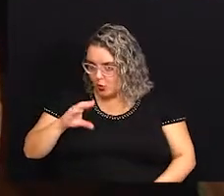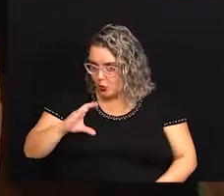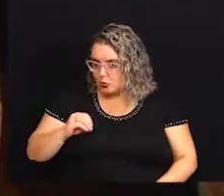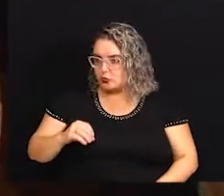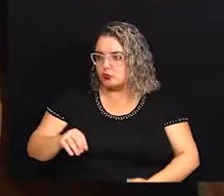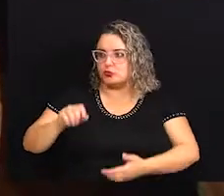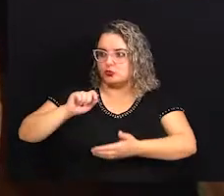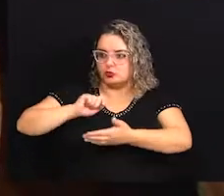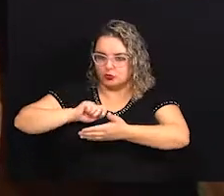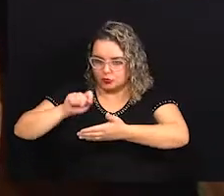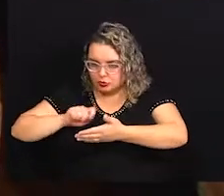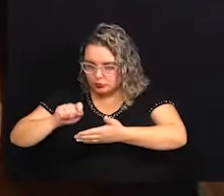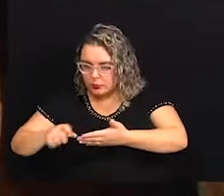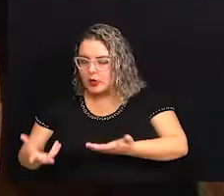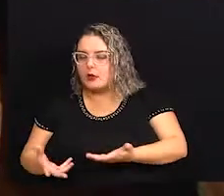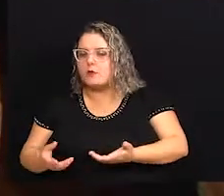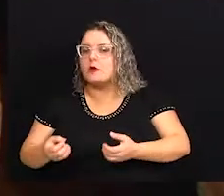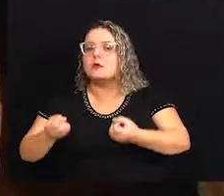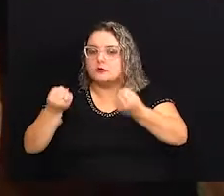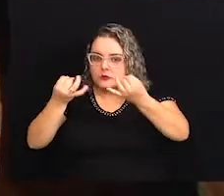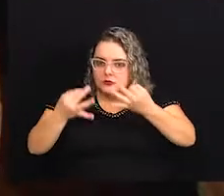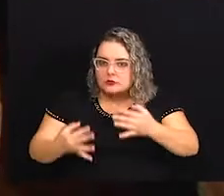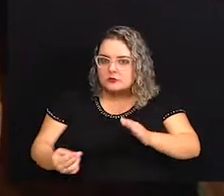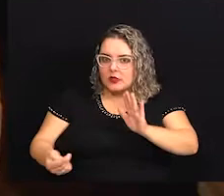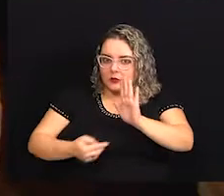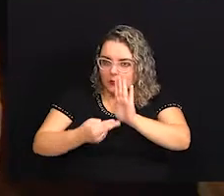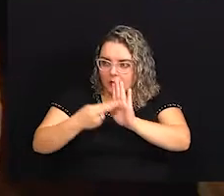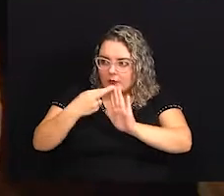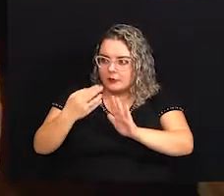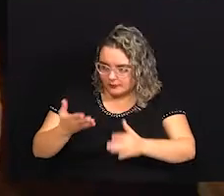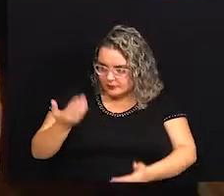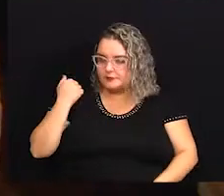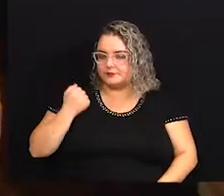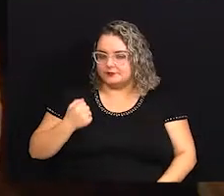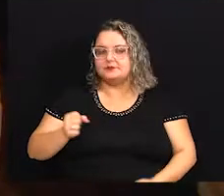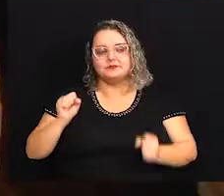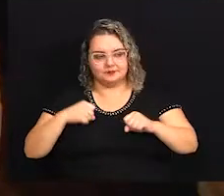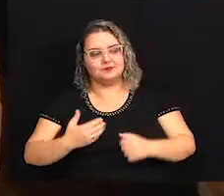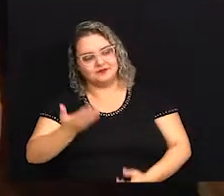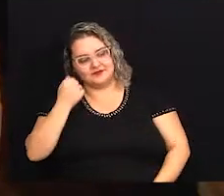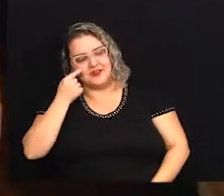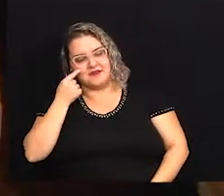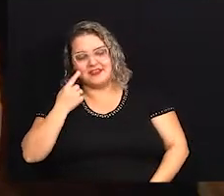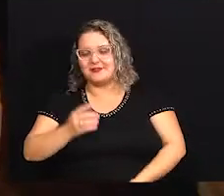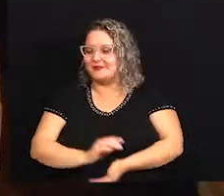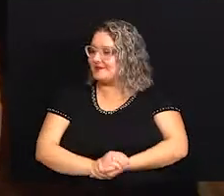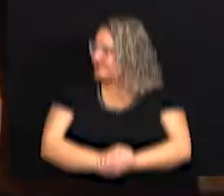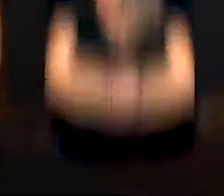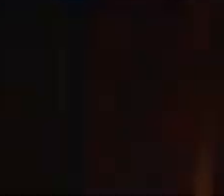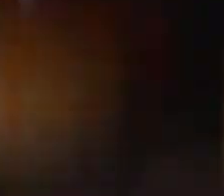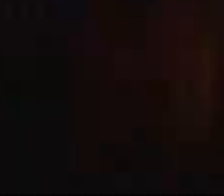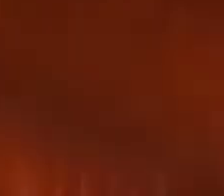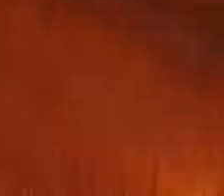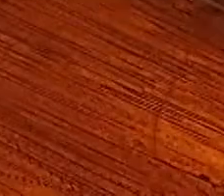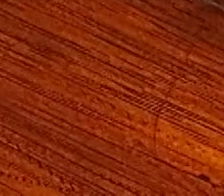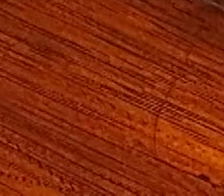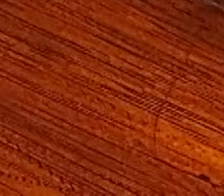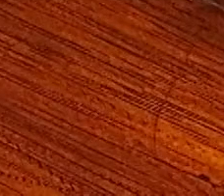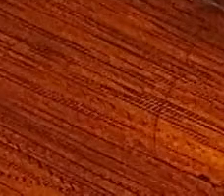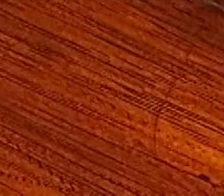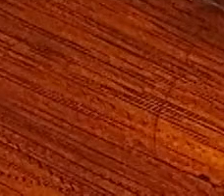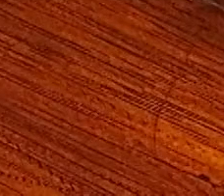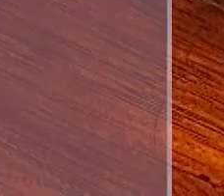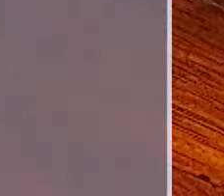o bloco de notas do celular. Sim. Vamos passar as quantidades da nossa receita? Vamos? Vamos sim. Então, confira aí.